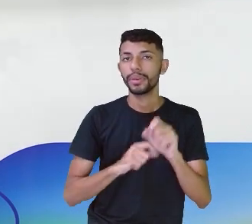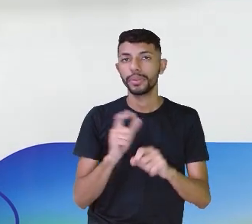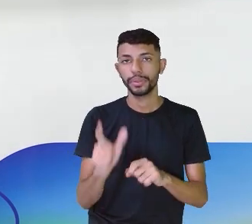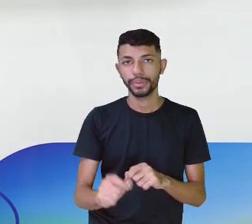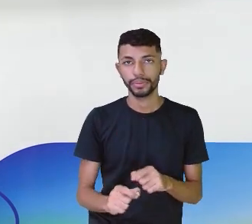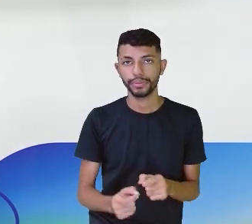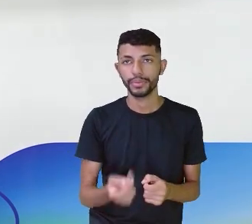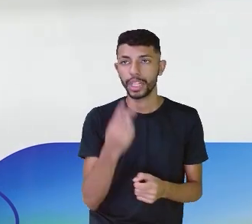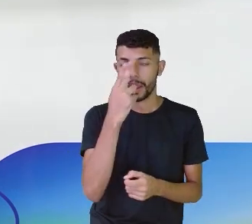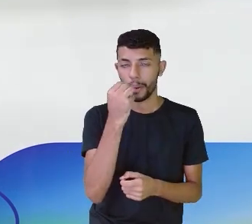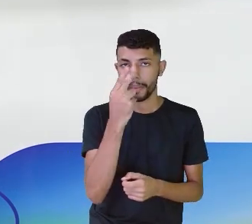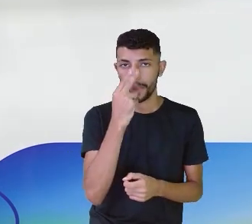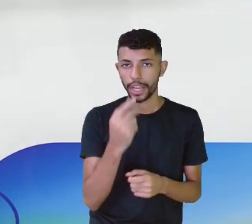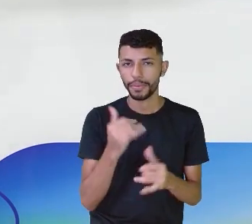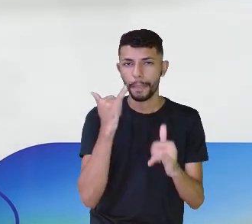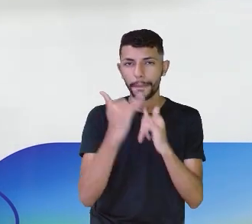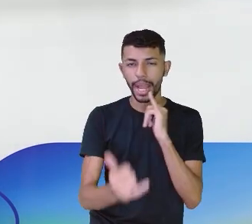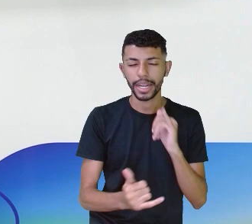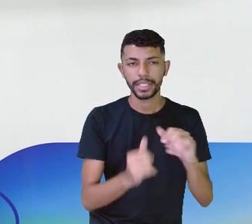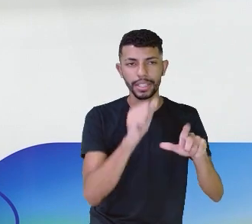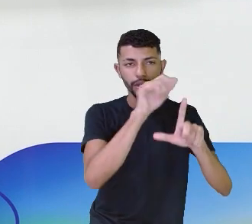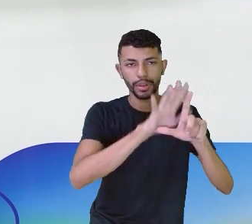mesma situação de um gráfico, só que em